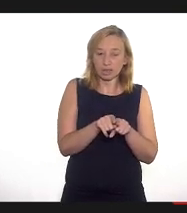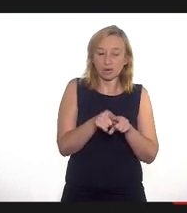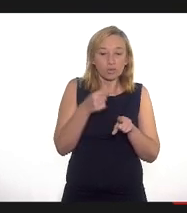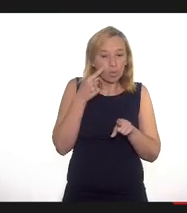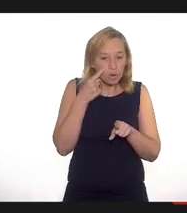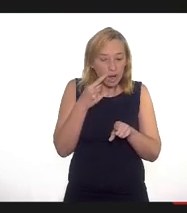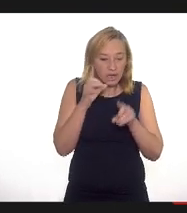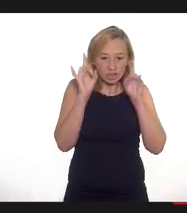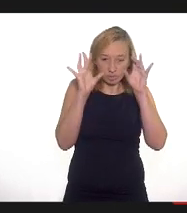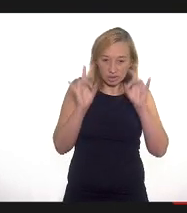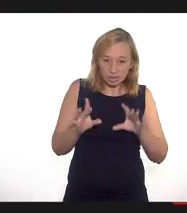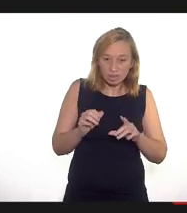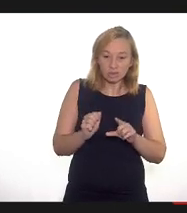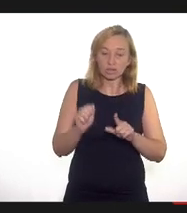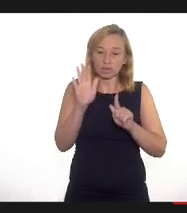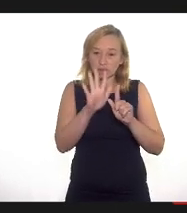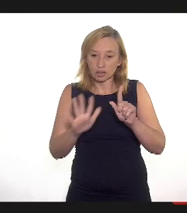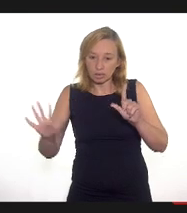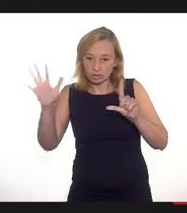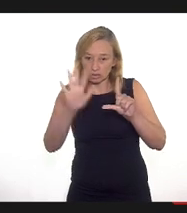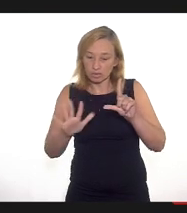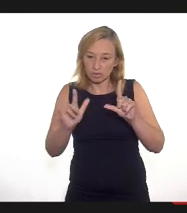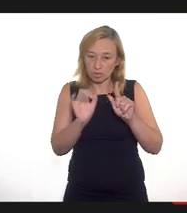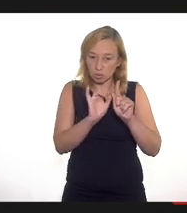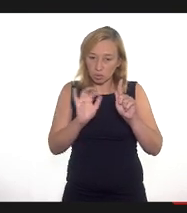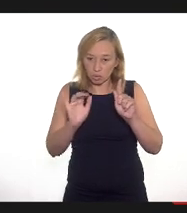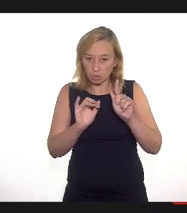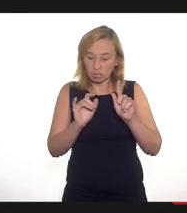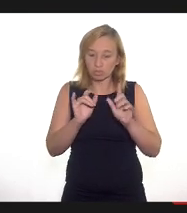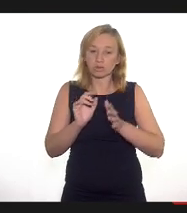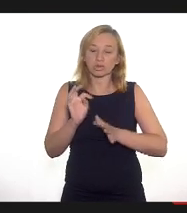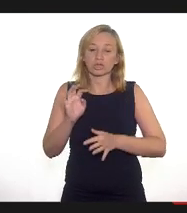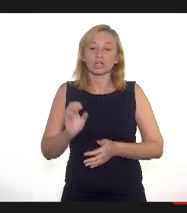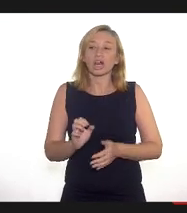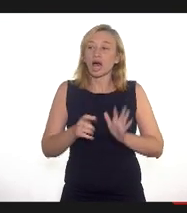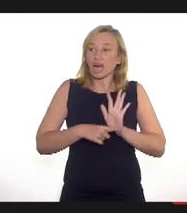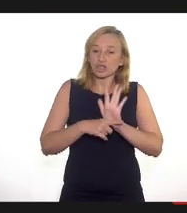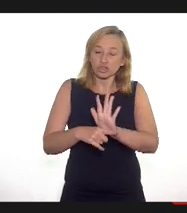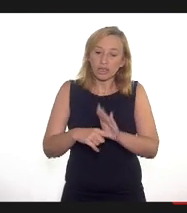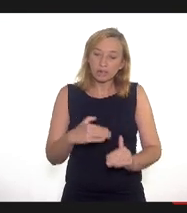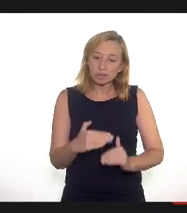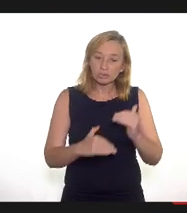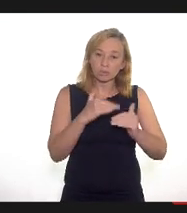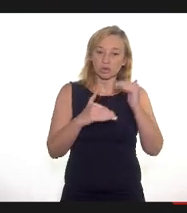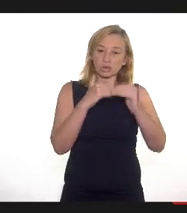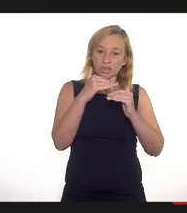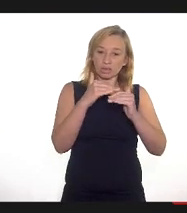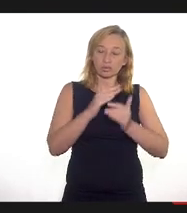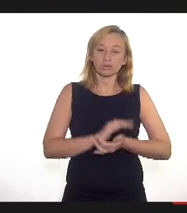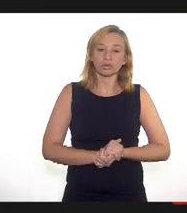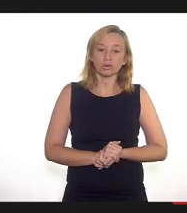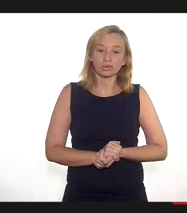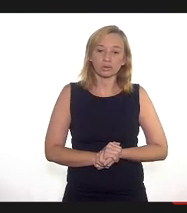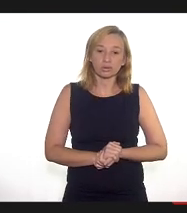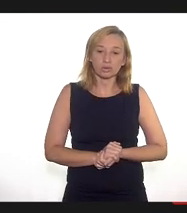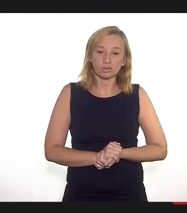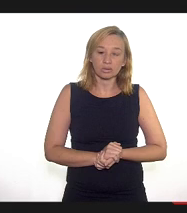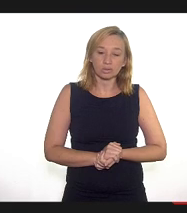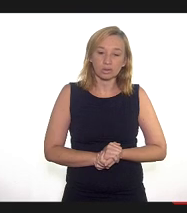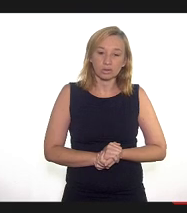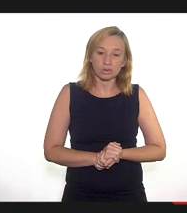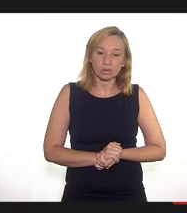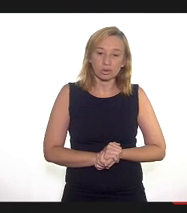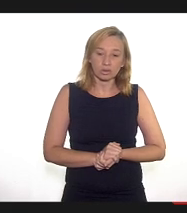ferramentas do Google for Education, principalmente, ajudaram muito nesse processo para poder promover